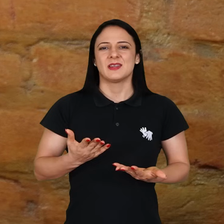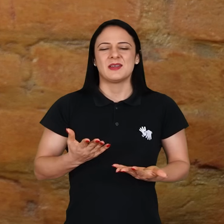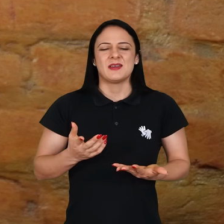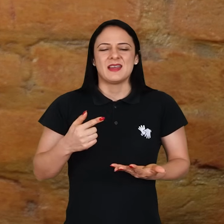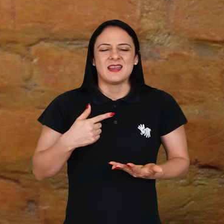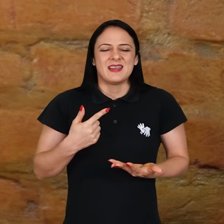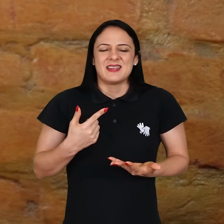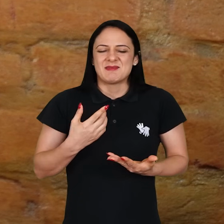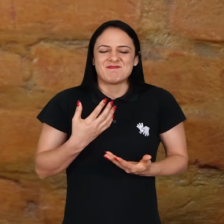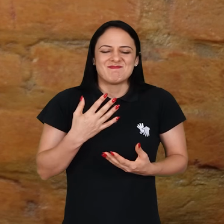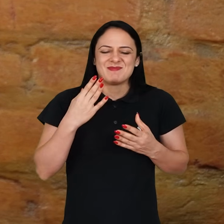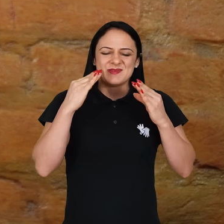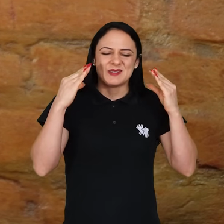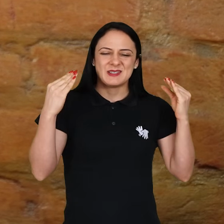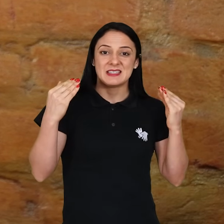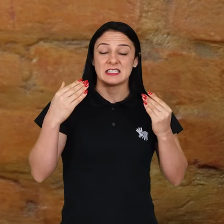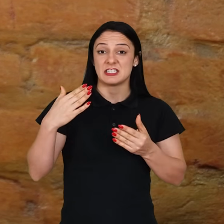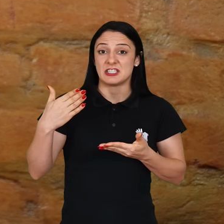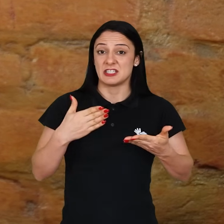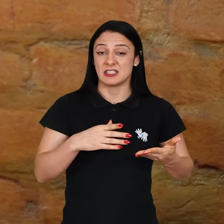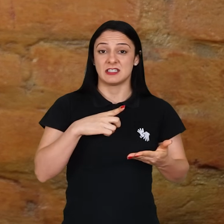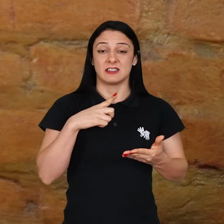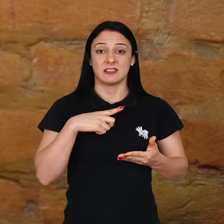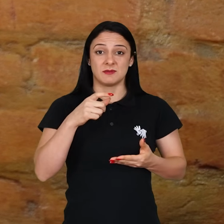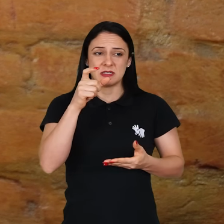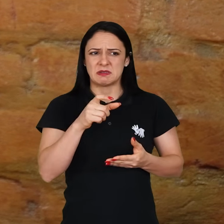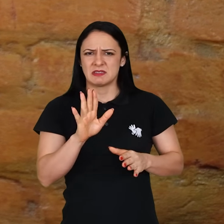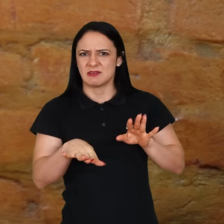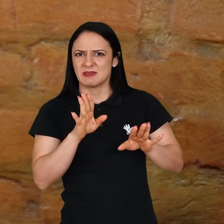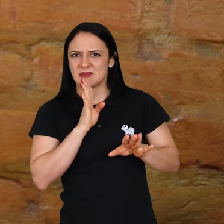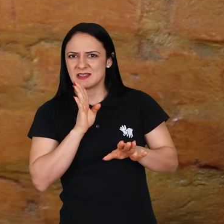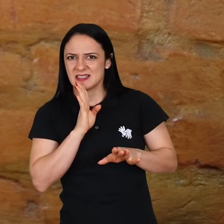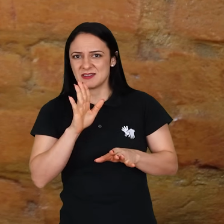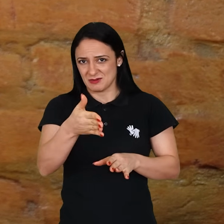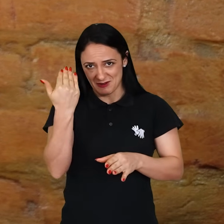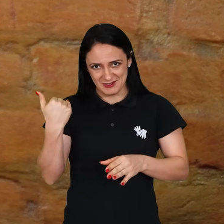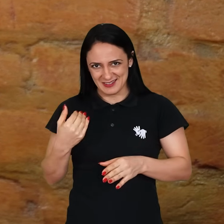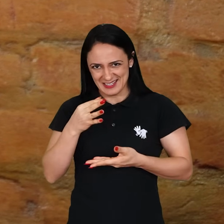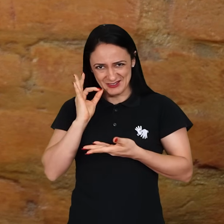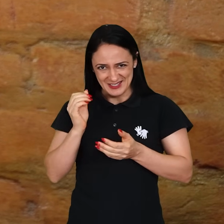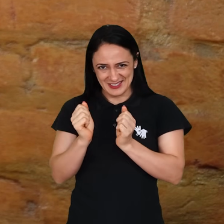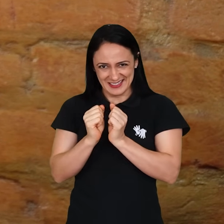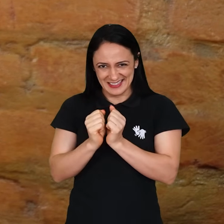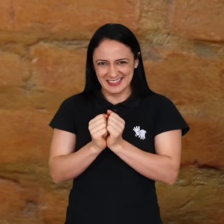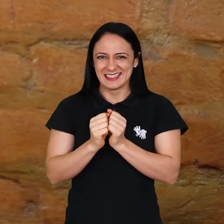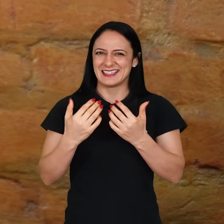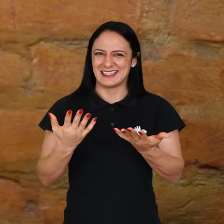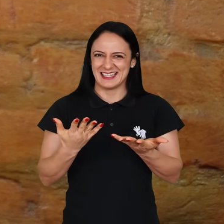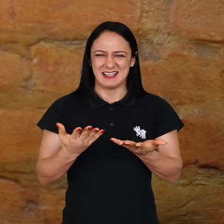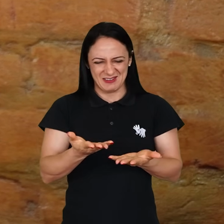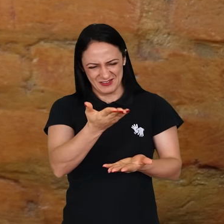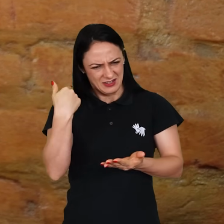Para mim é um aconchego. Eu acho assim, você vai chegar, você vai ter alguém que não te conhece, mas vai te chamar para tomar um cafezinho. É